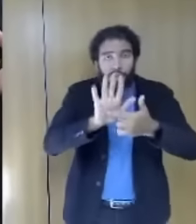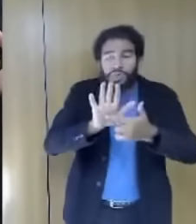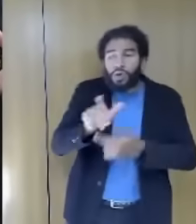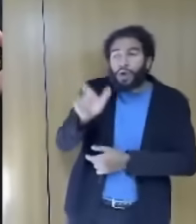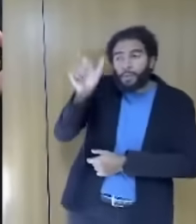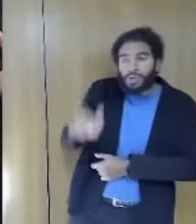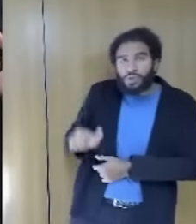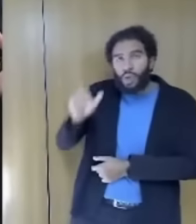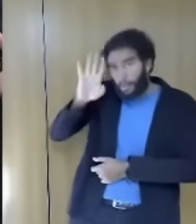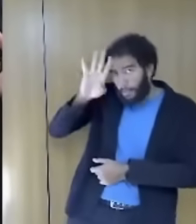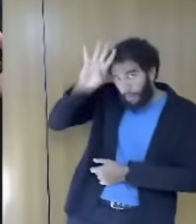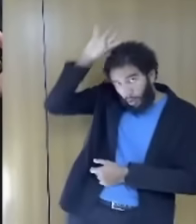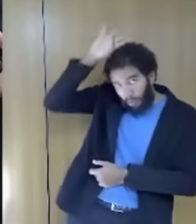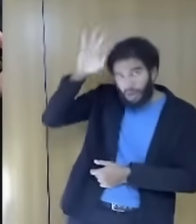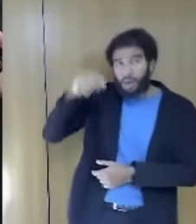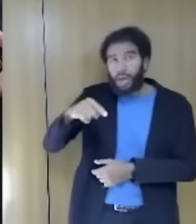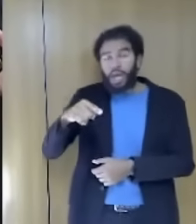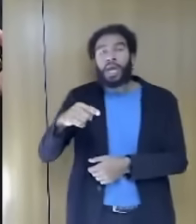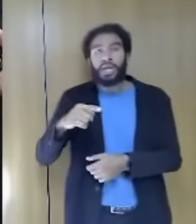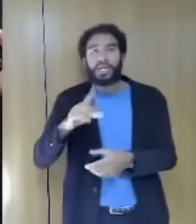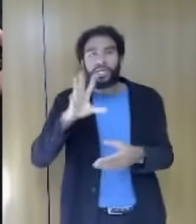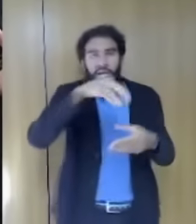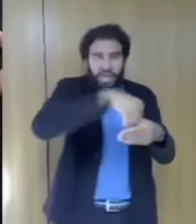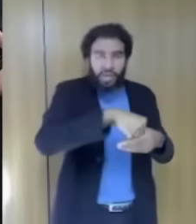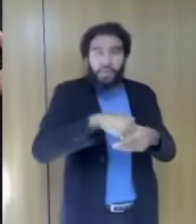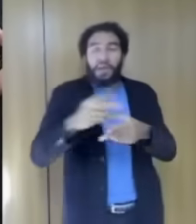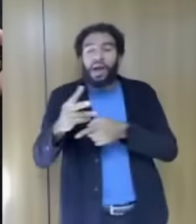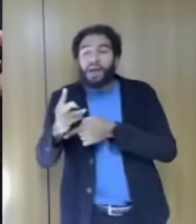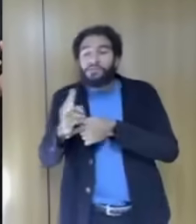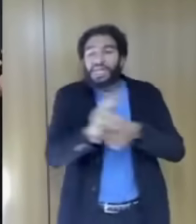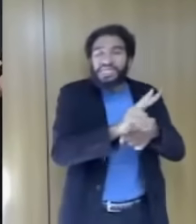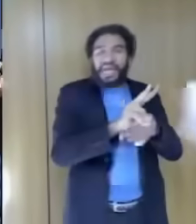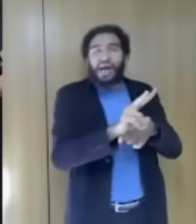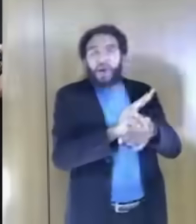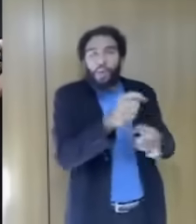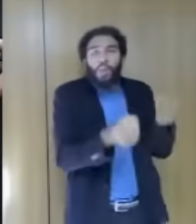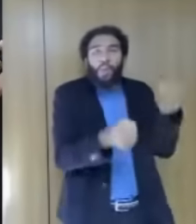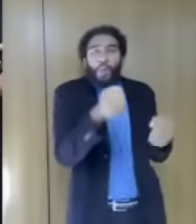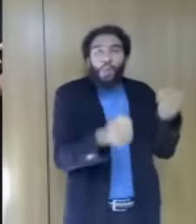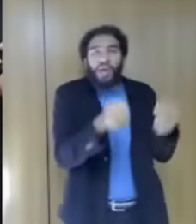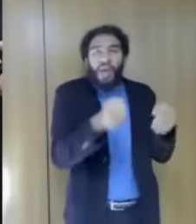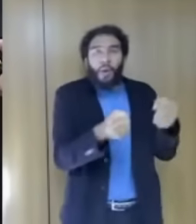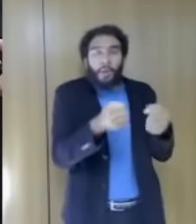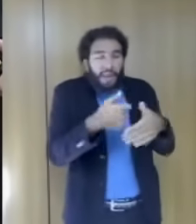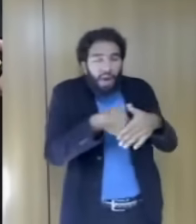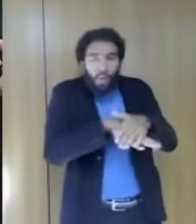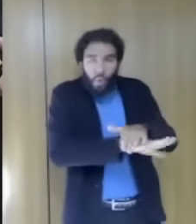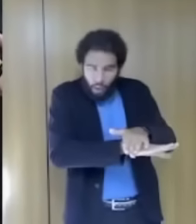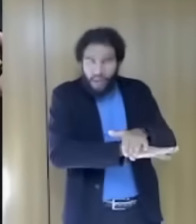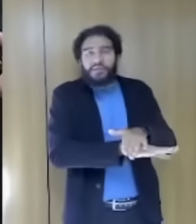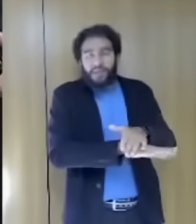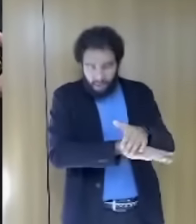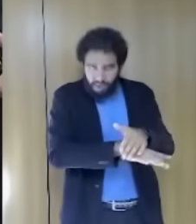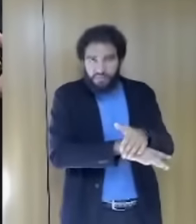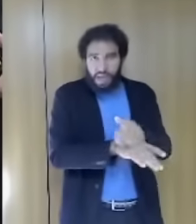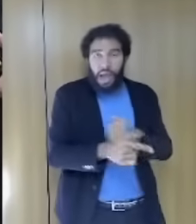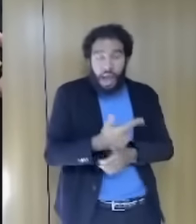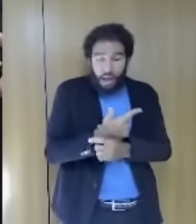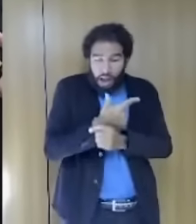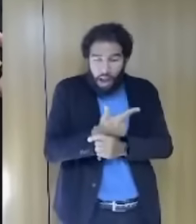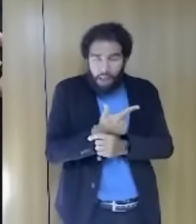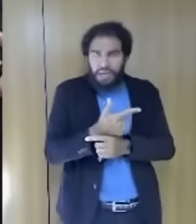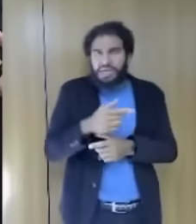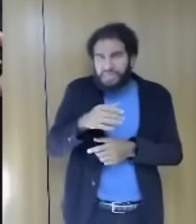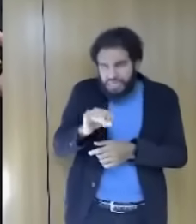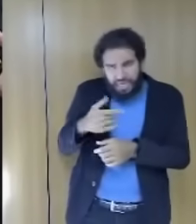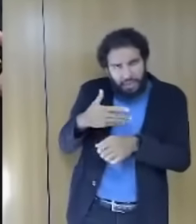participação no carro, no empréstimo do carro para guardar as armas, e agora apurou-se que ele também participou do planejamento